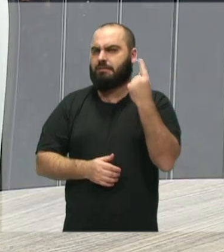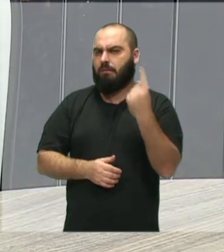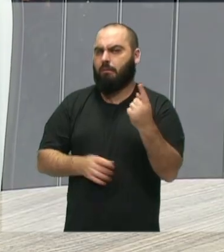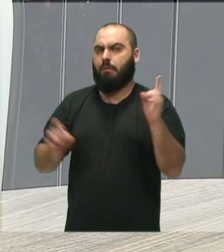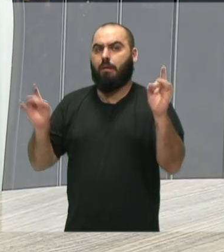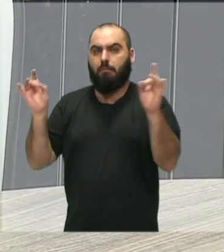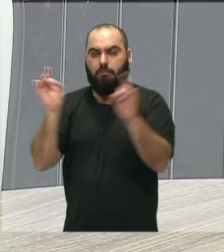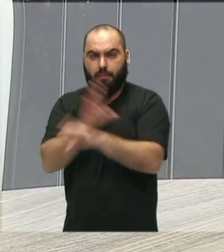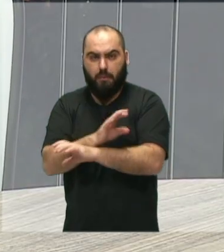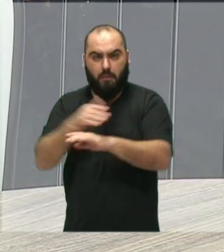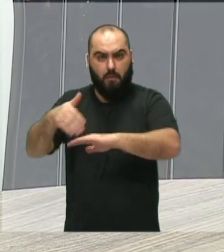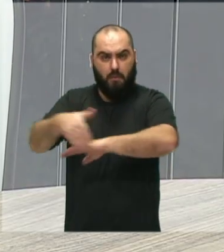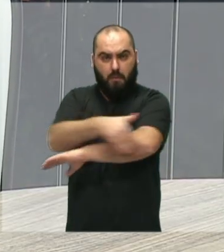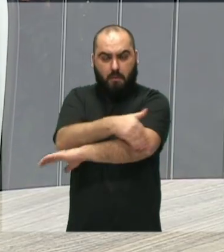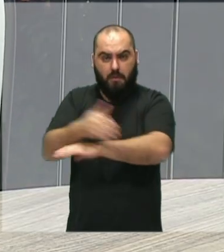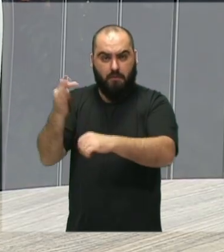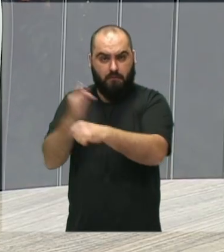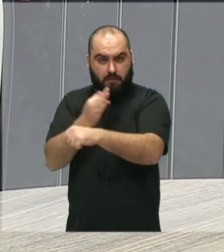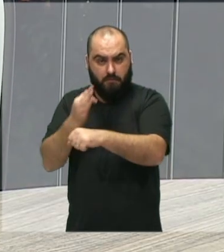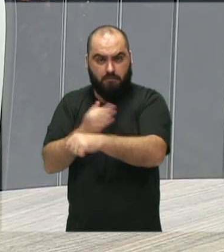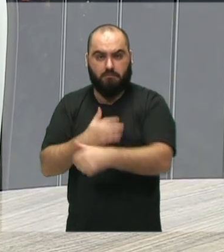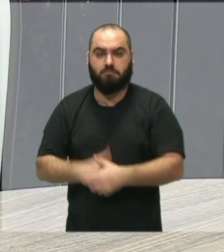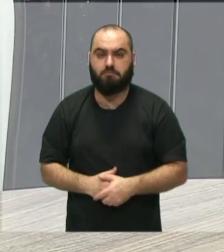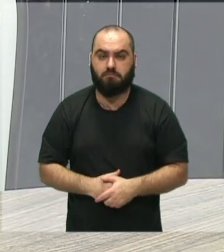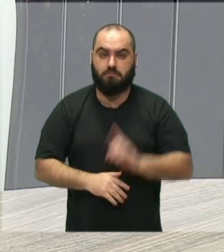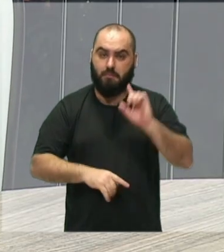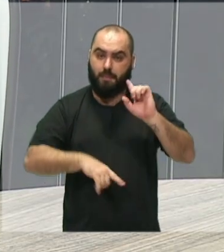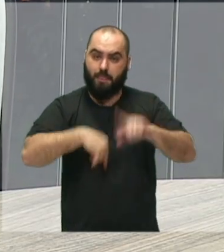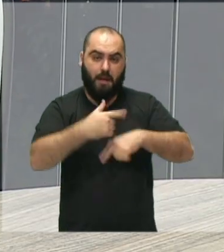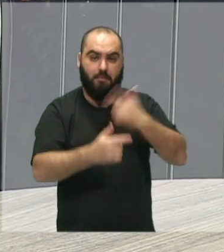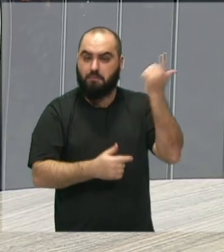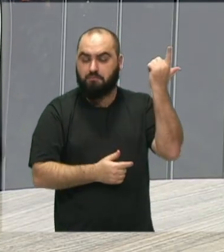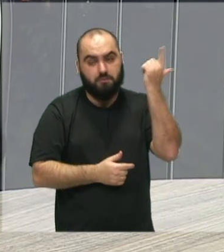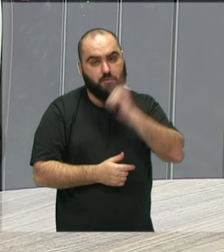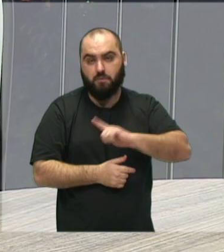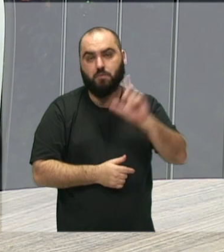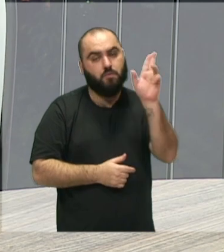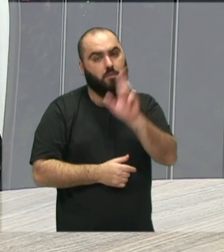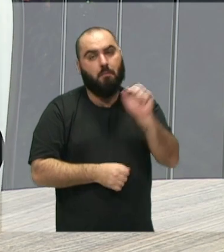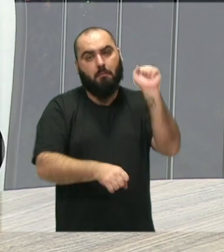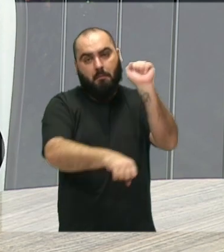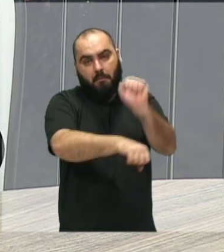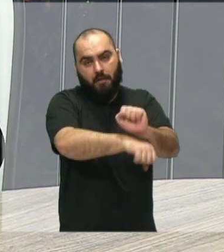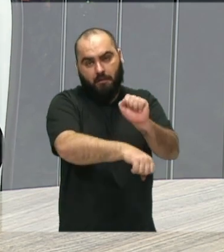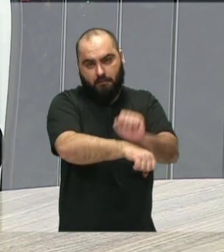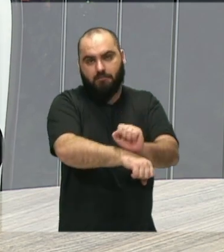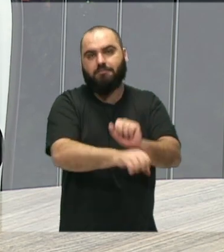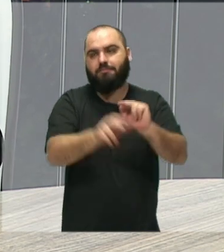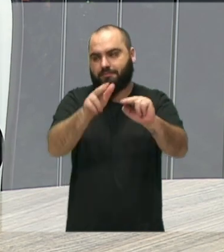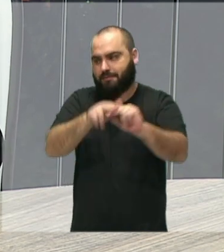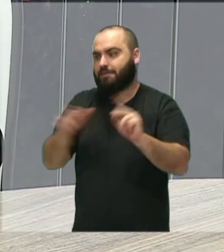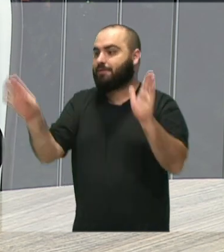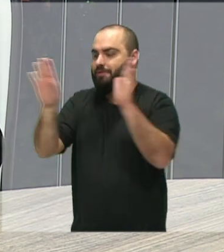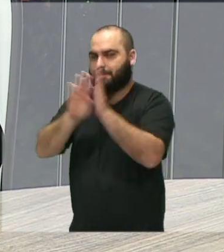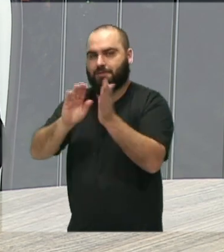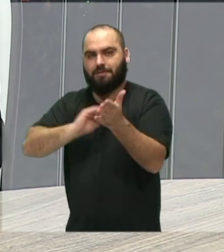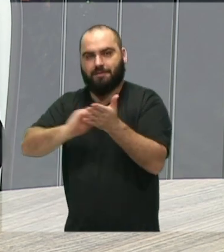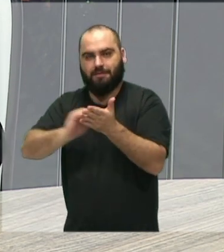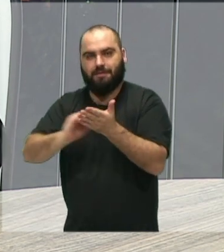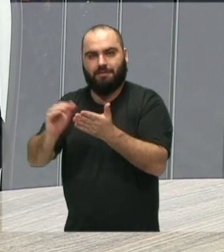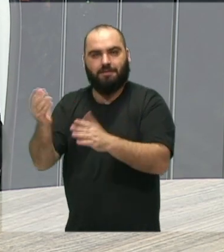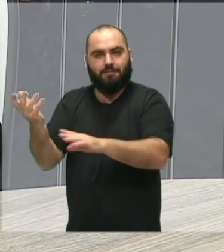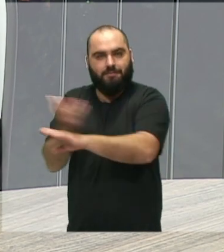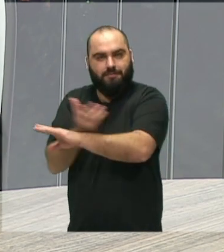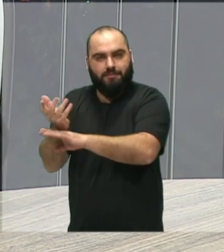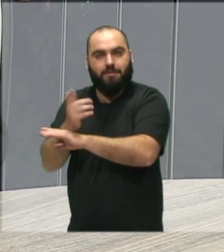ferro. E depois disso ficou um tempo sem uso a estação. Aí, posteriormente, veio a Secretaria de Agricultura e aí